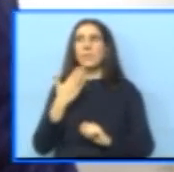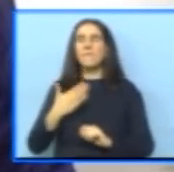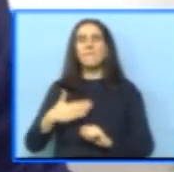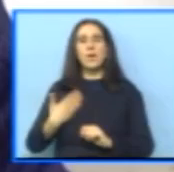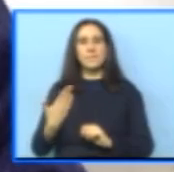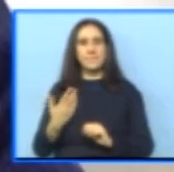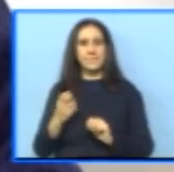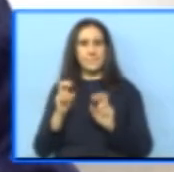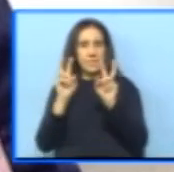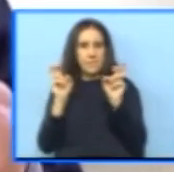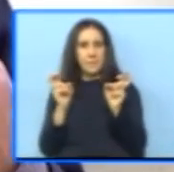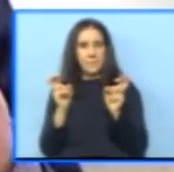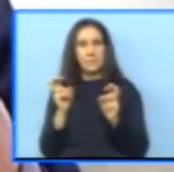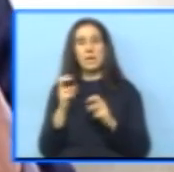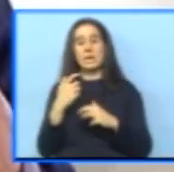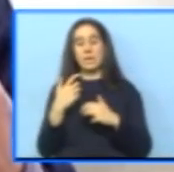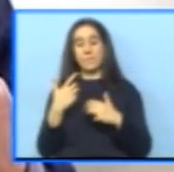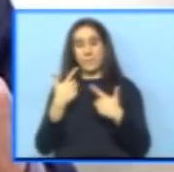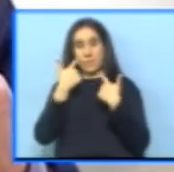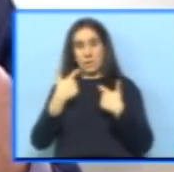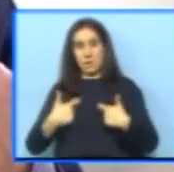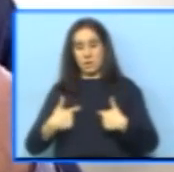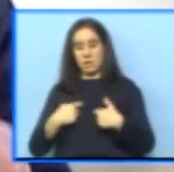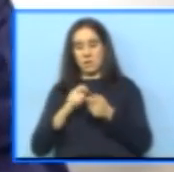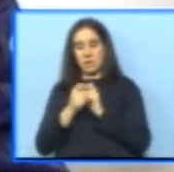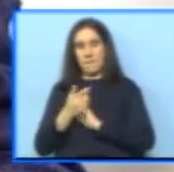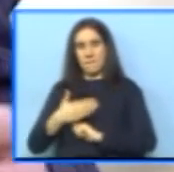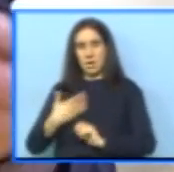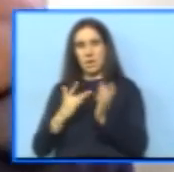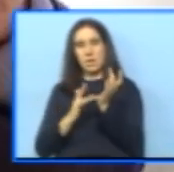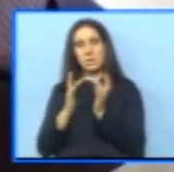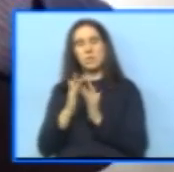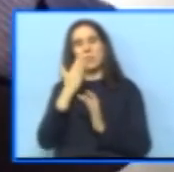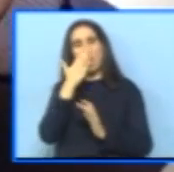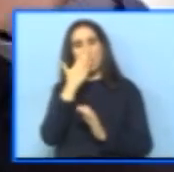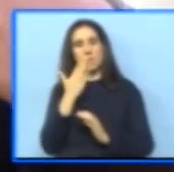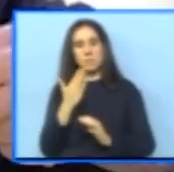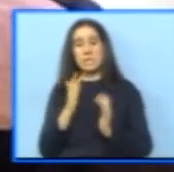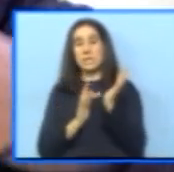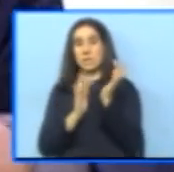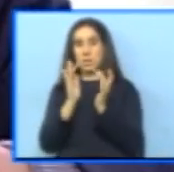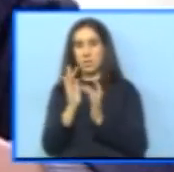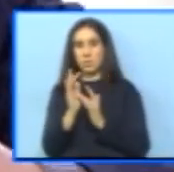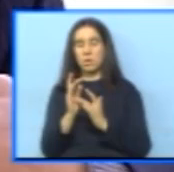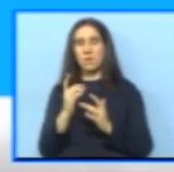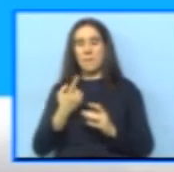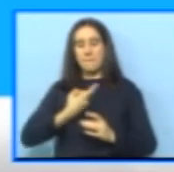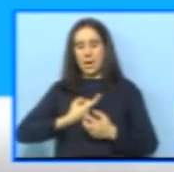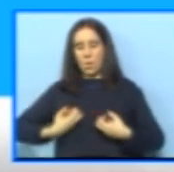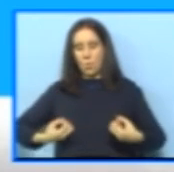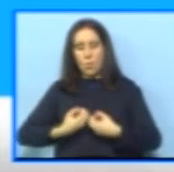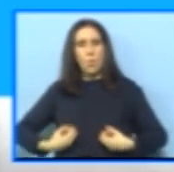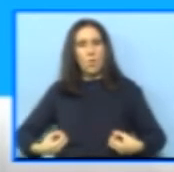própria encarnação é em Cristo quase uma espécie de conversão. Cristo teve de despojar-se de tudo o que era para